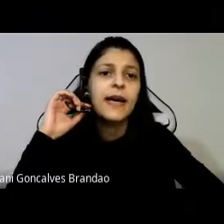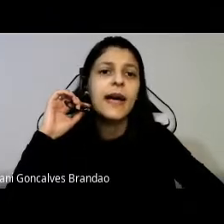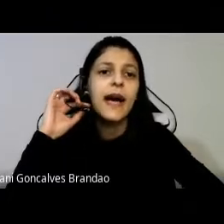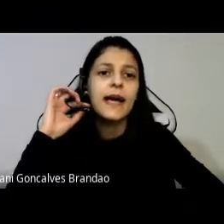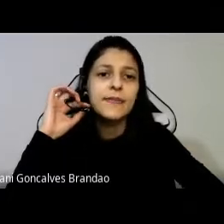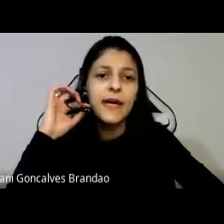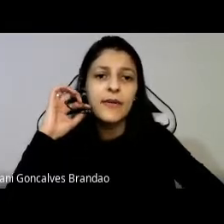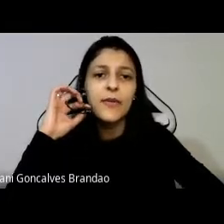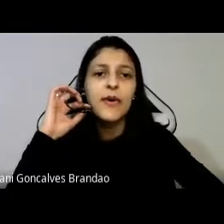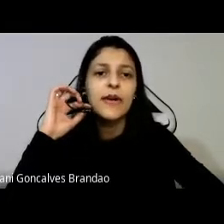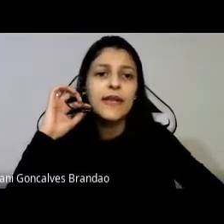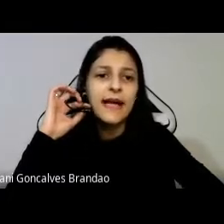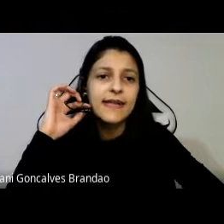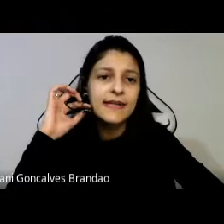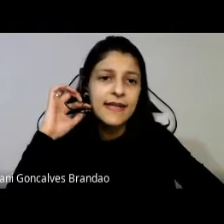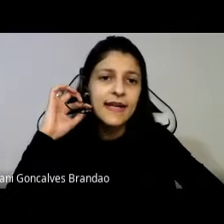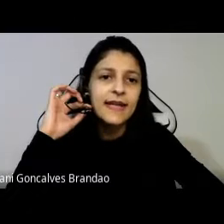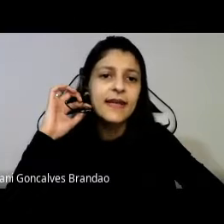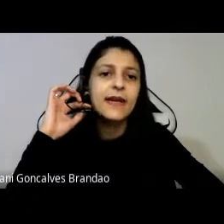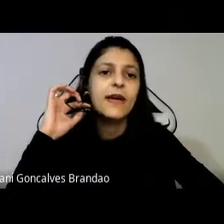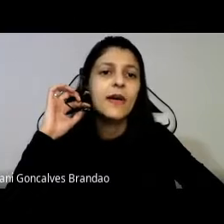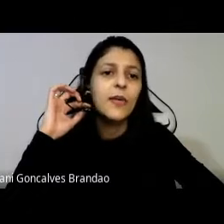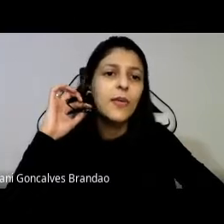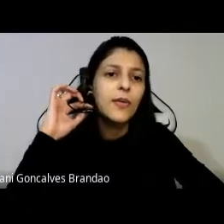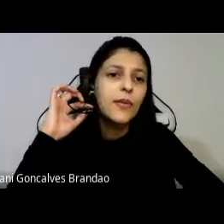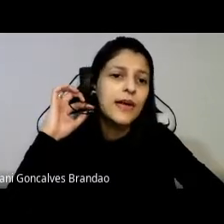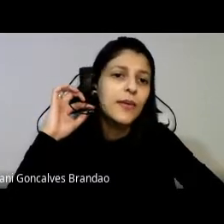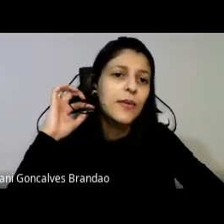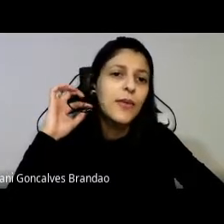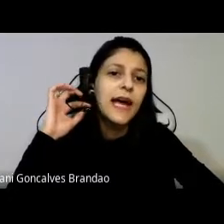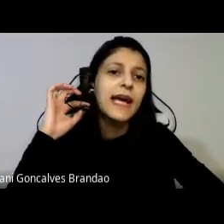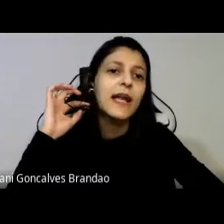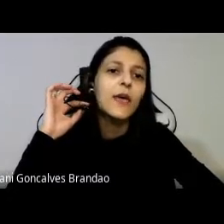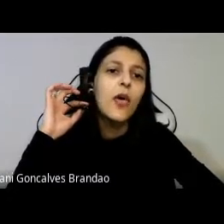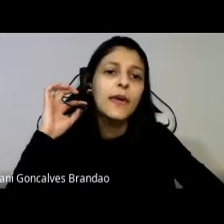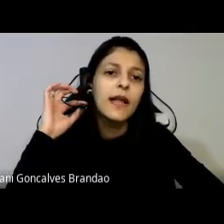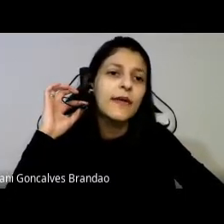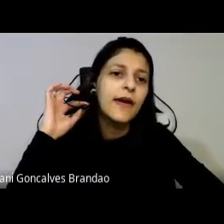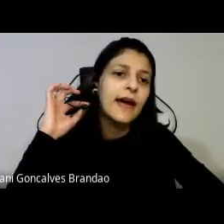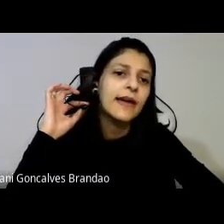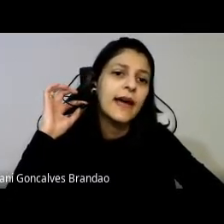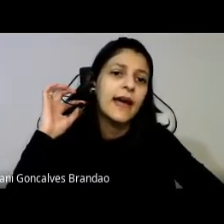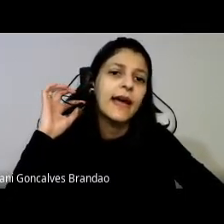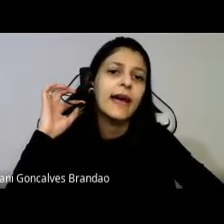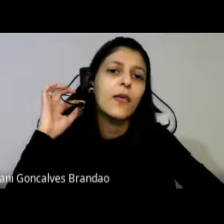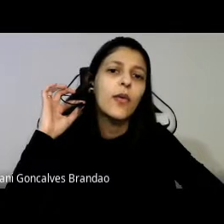né, a respeito dessa escrita, o que que ela, como que ela